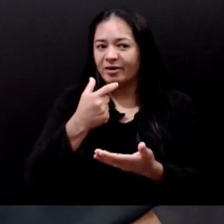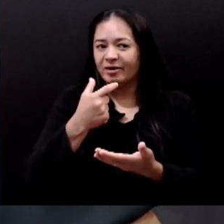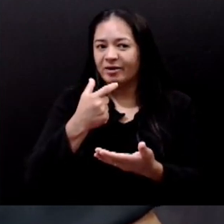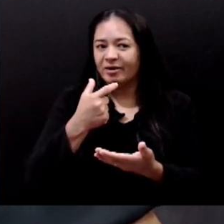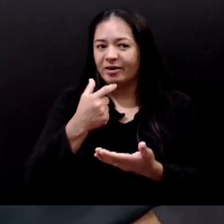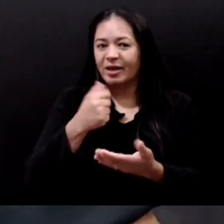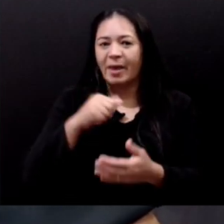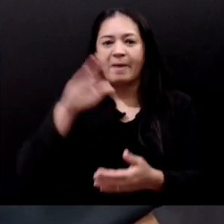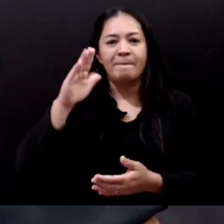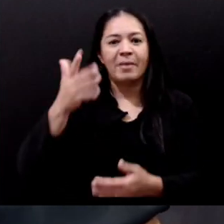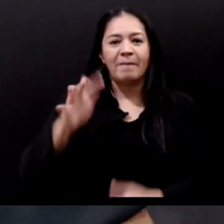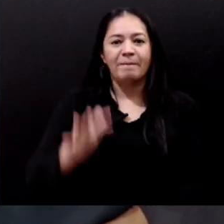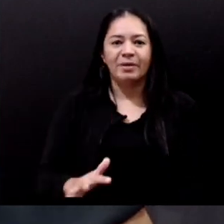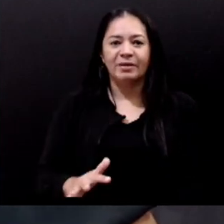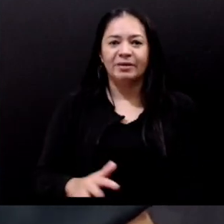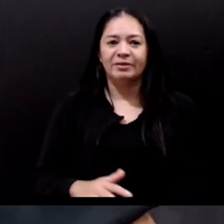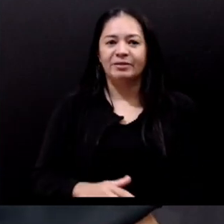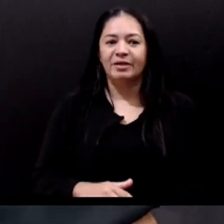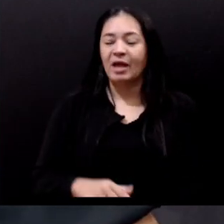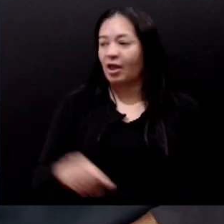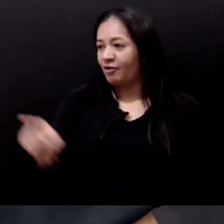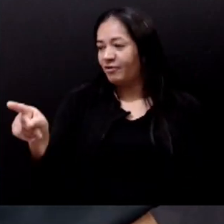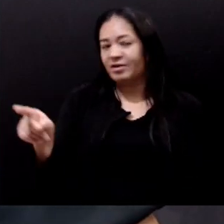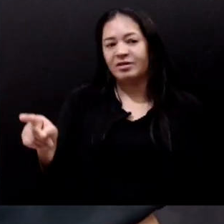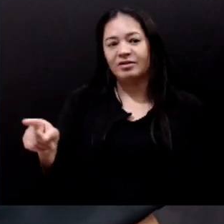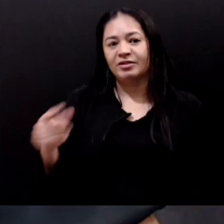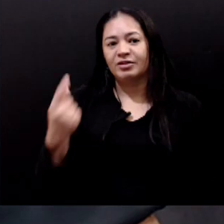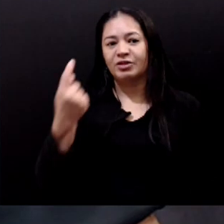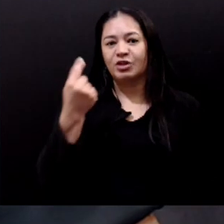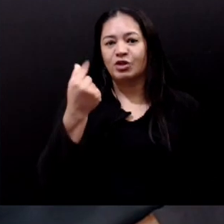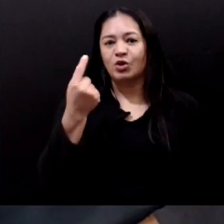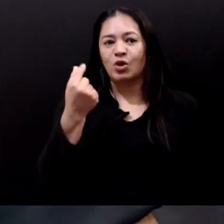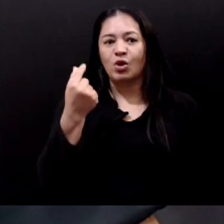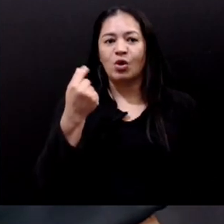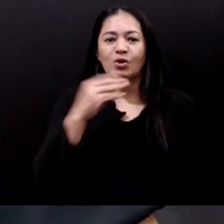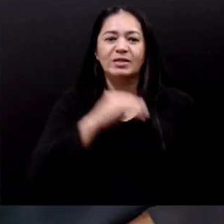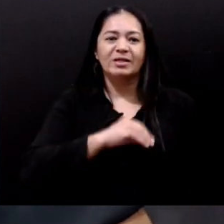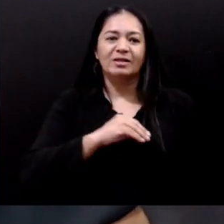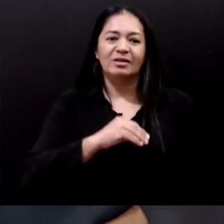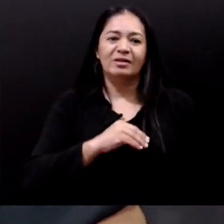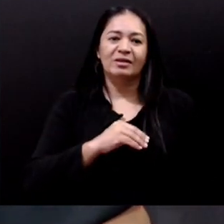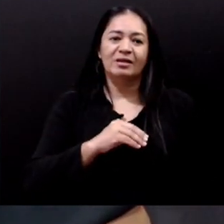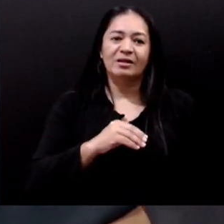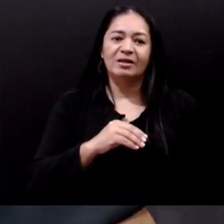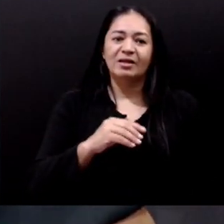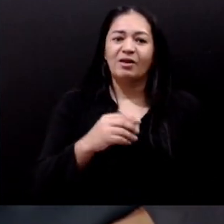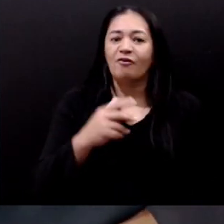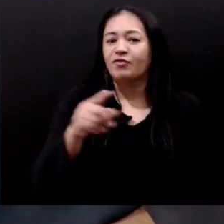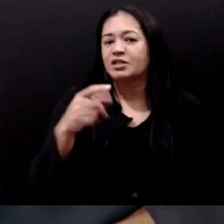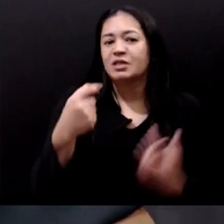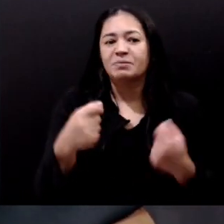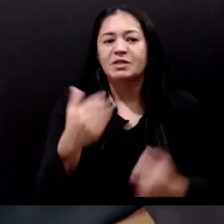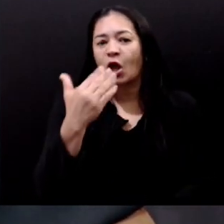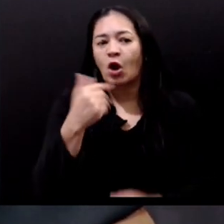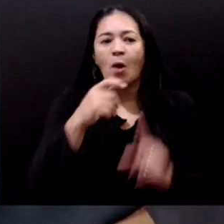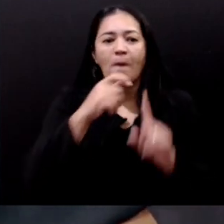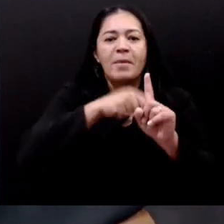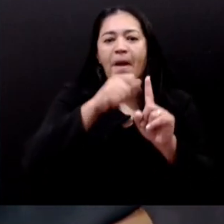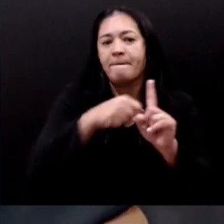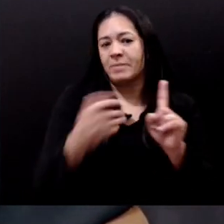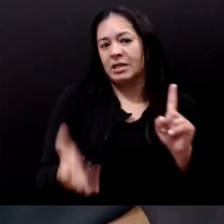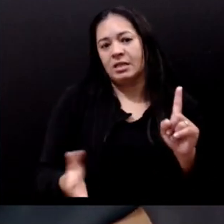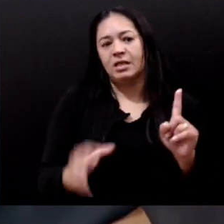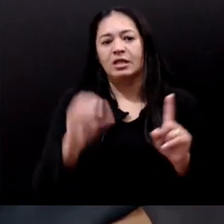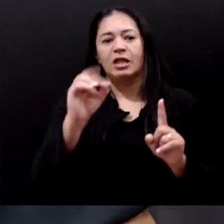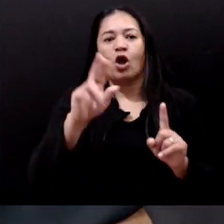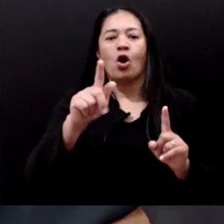para uma pessoa que recebe um salário mínimo, por exemplo, e falar assim: "Bem, não, você tem que comer a banana orgânica". Não